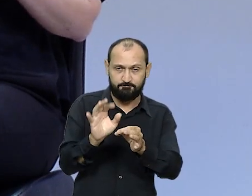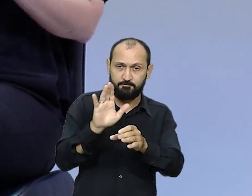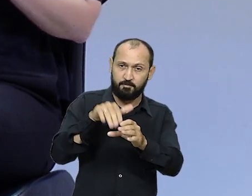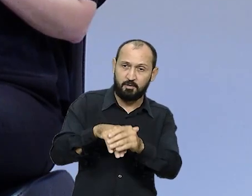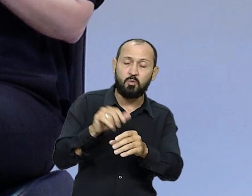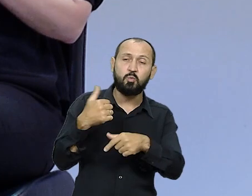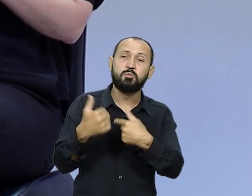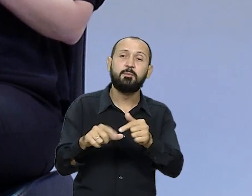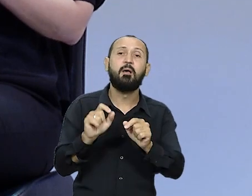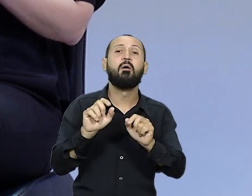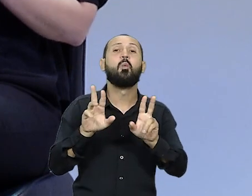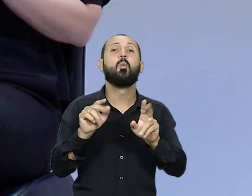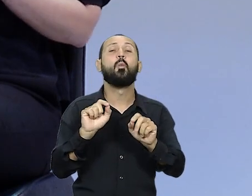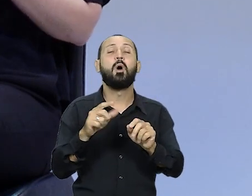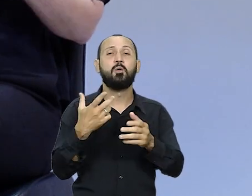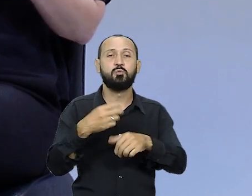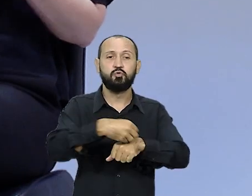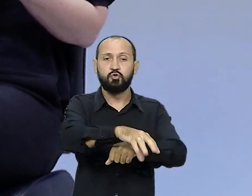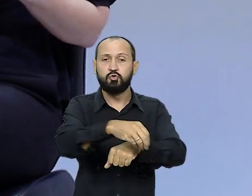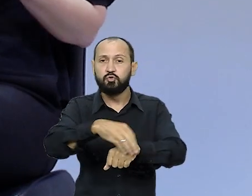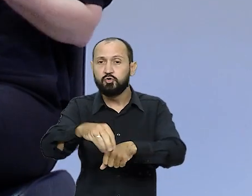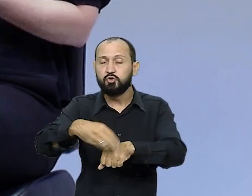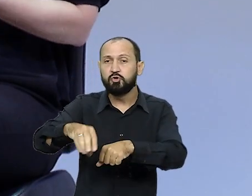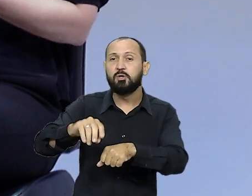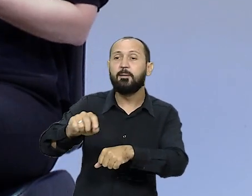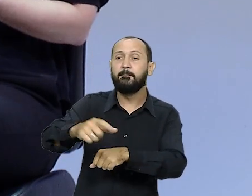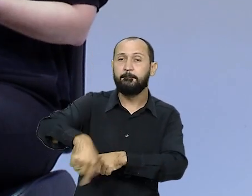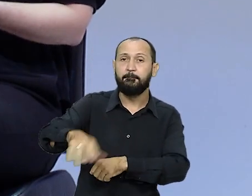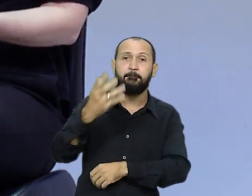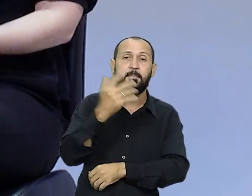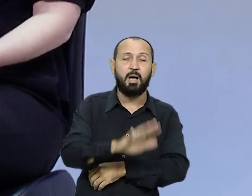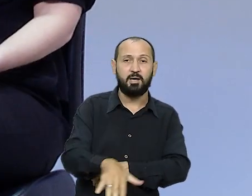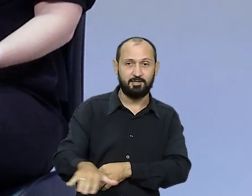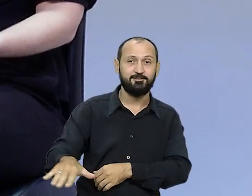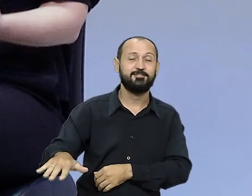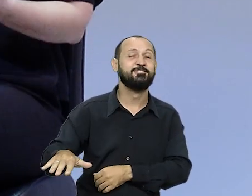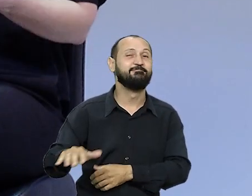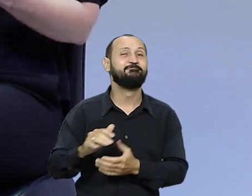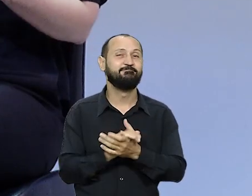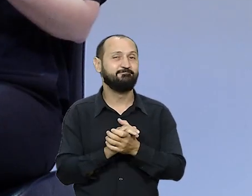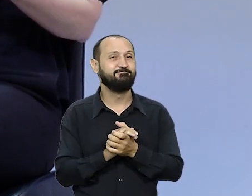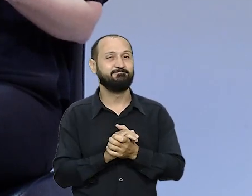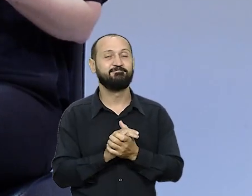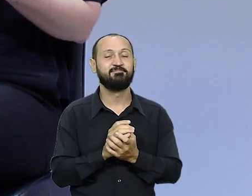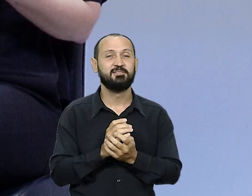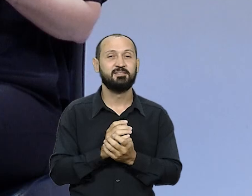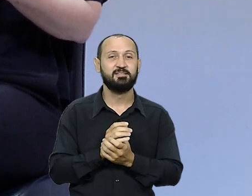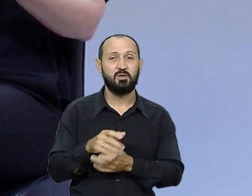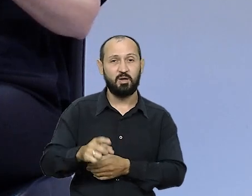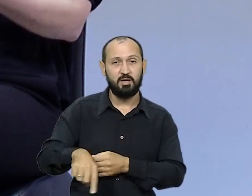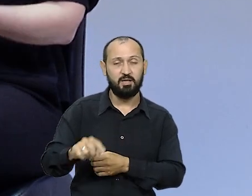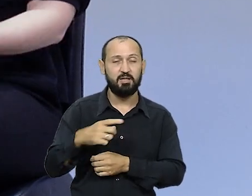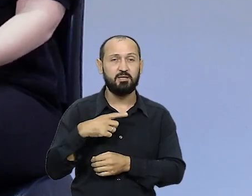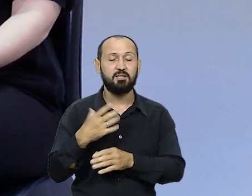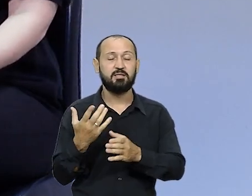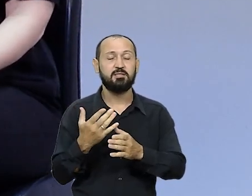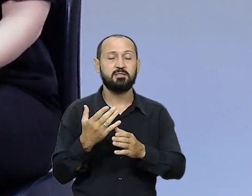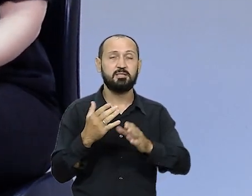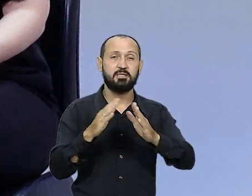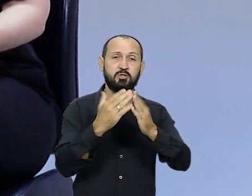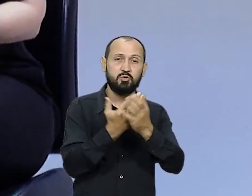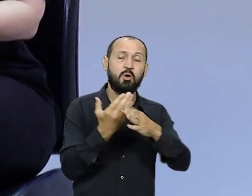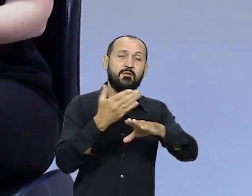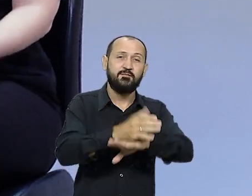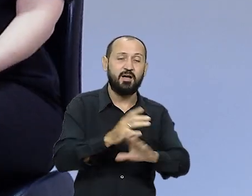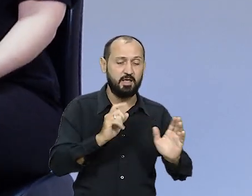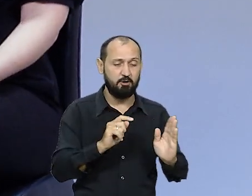os trabalhos que são realizados são de levar essa informação para as crianças. Então, eles vão até as